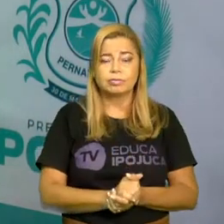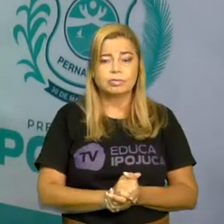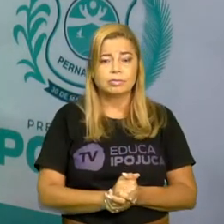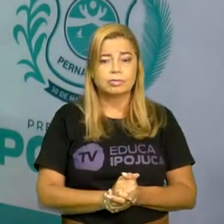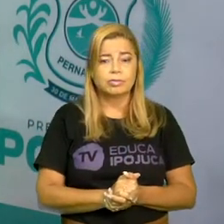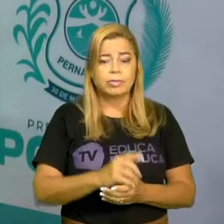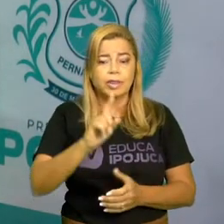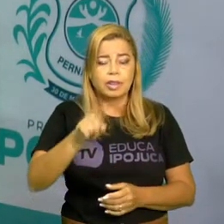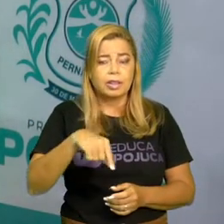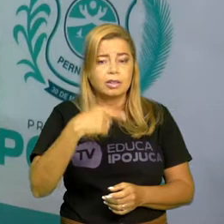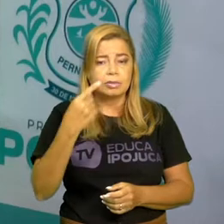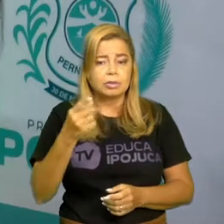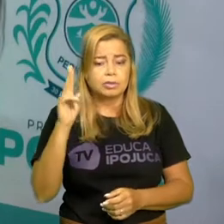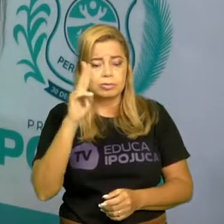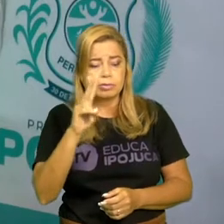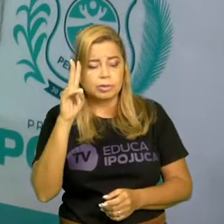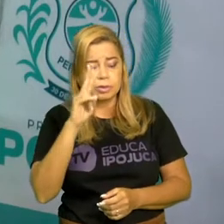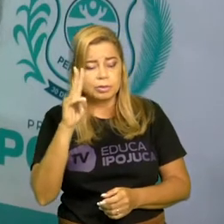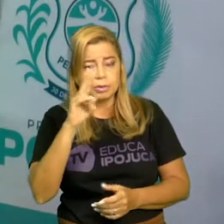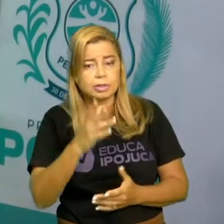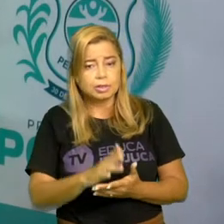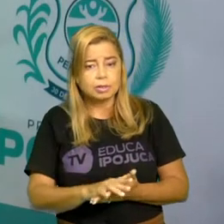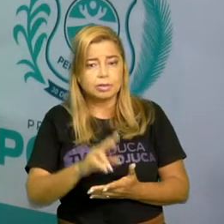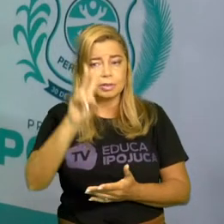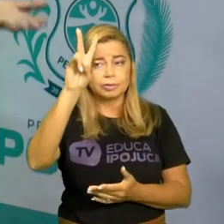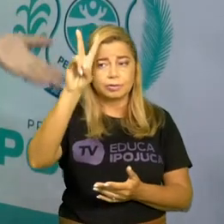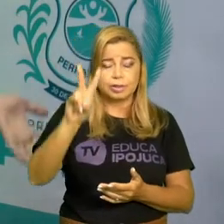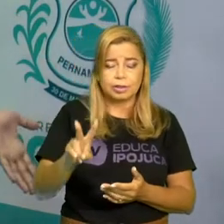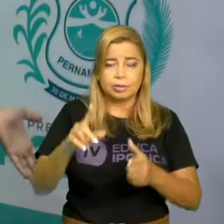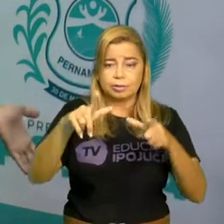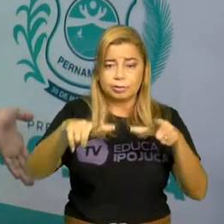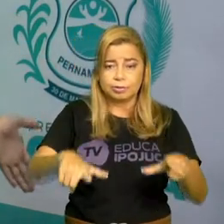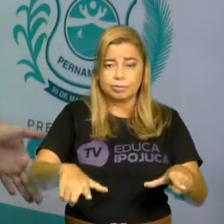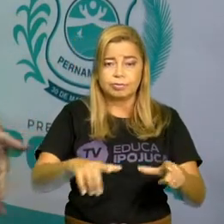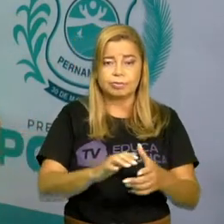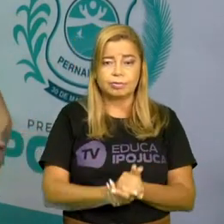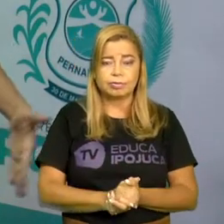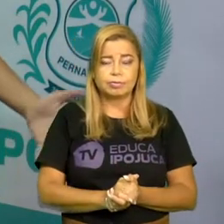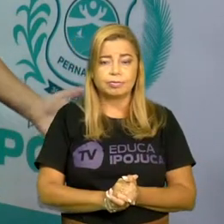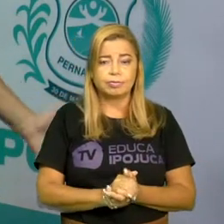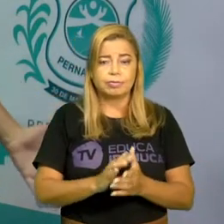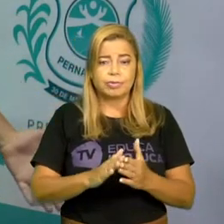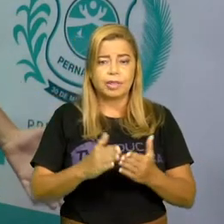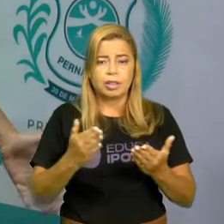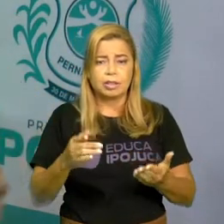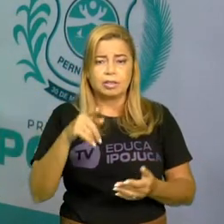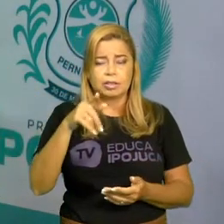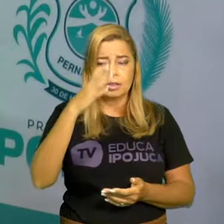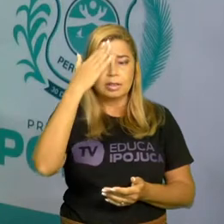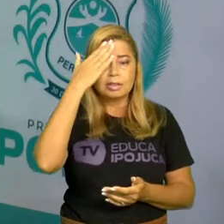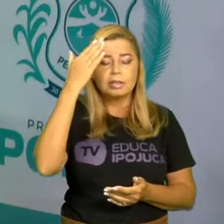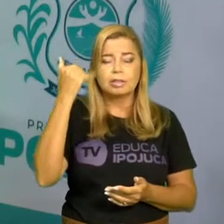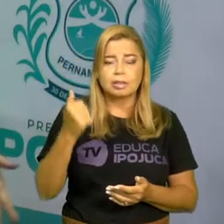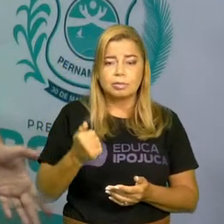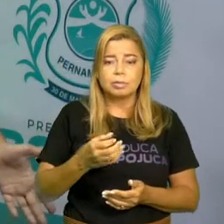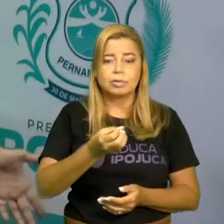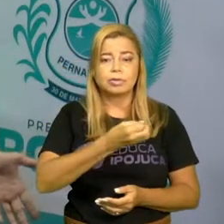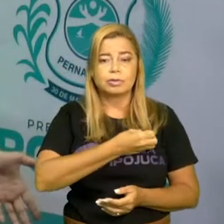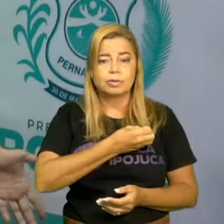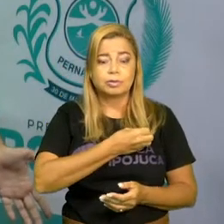e observa o nosso quadro valor de lugar, você vai entender que o nosso número é enorme, mas